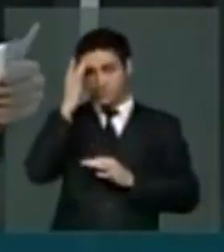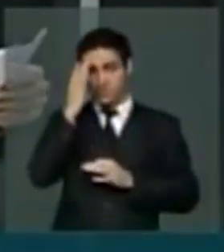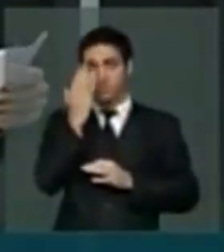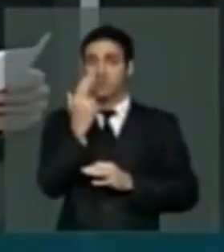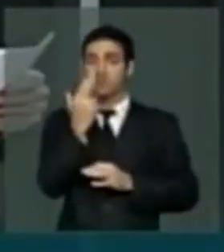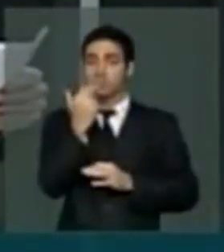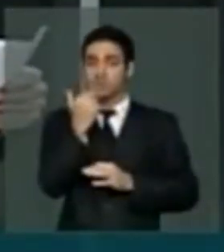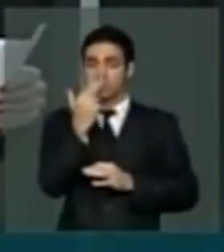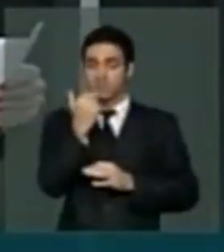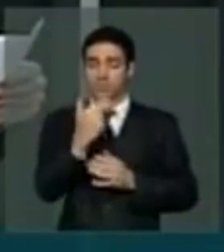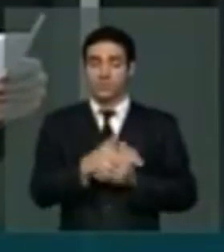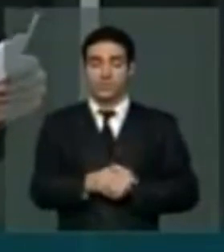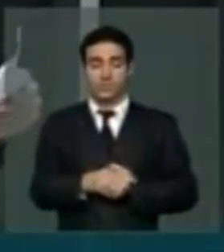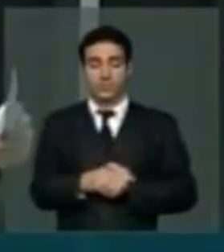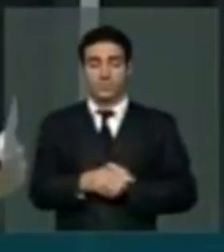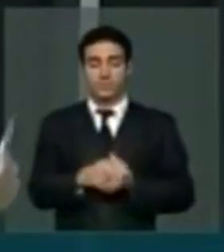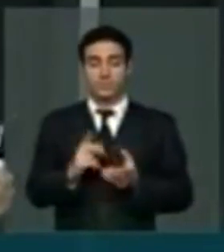nutricionistas.